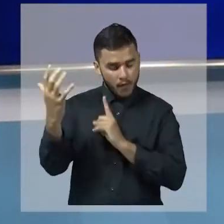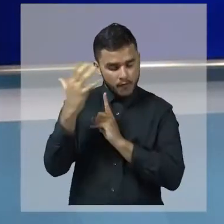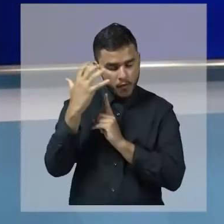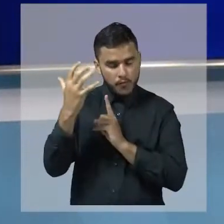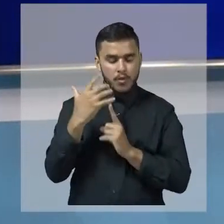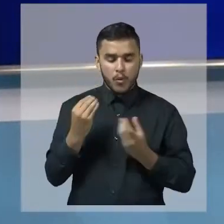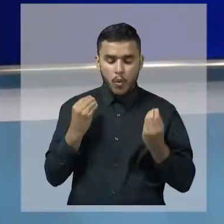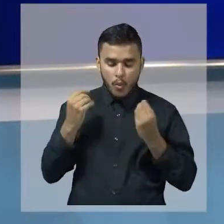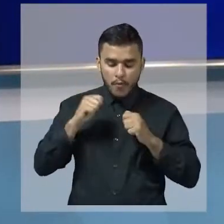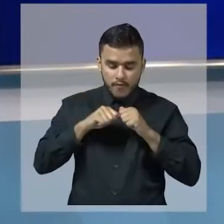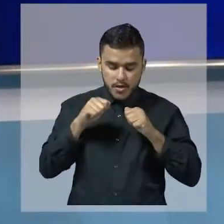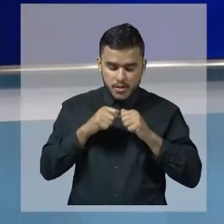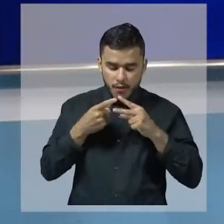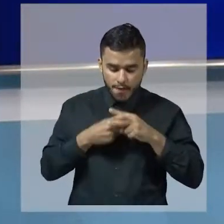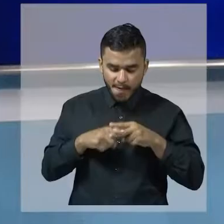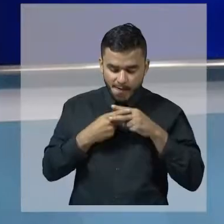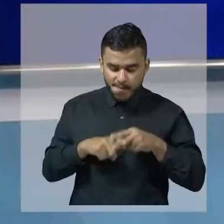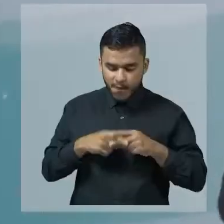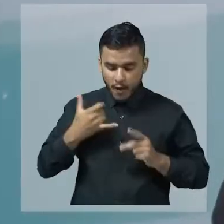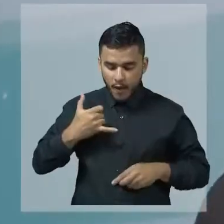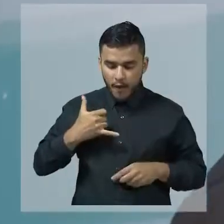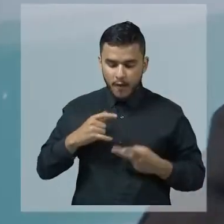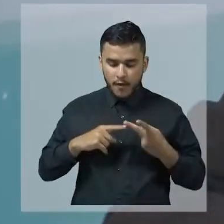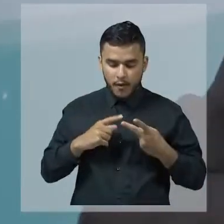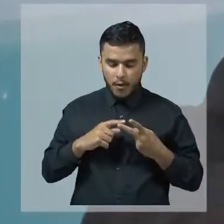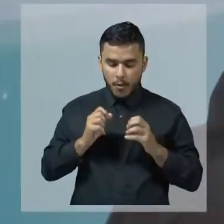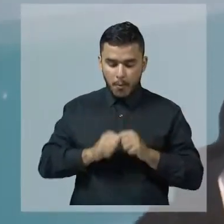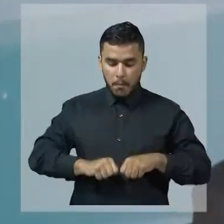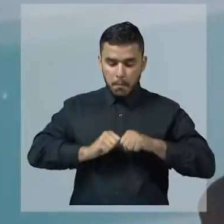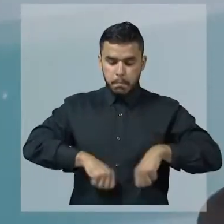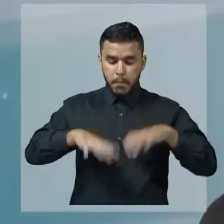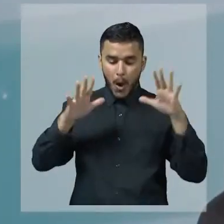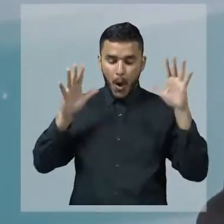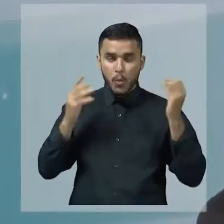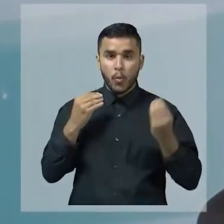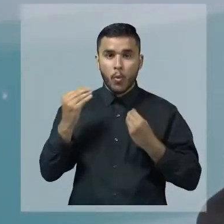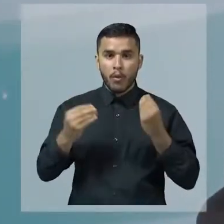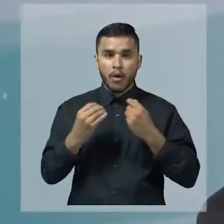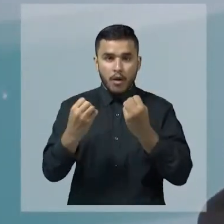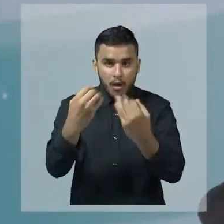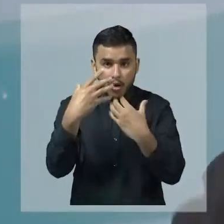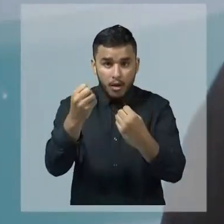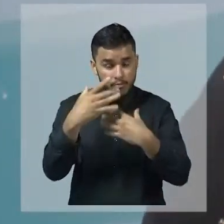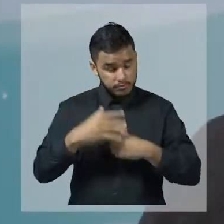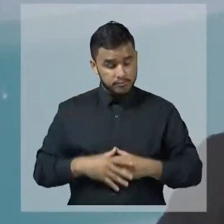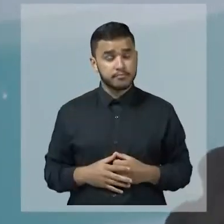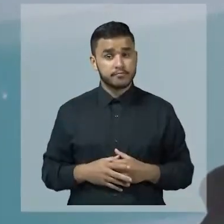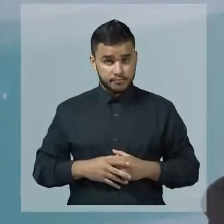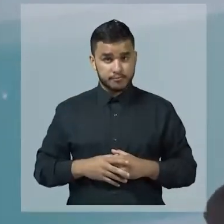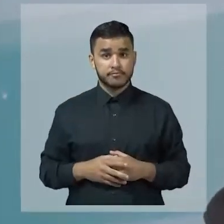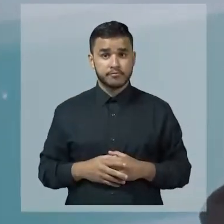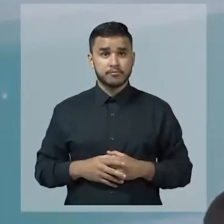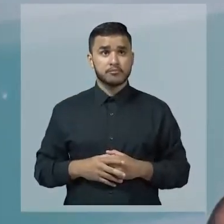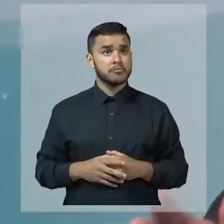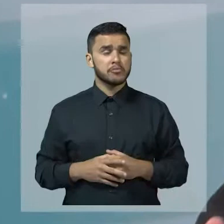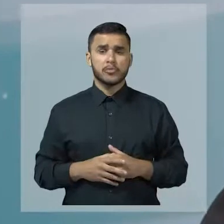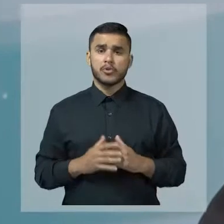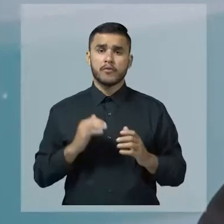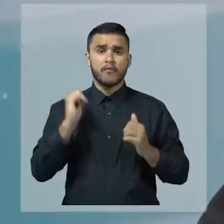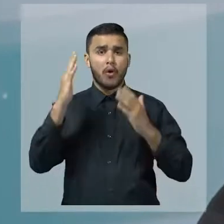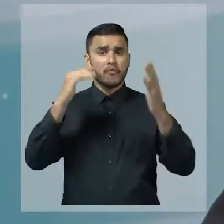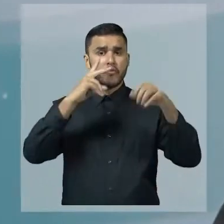fabricar armas, como fazer bombas, como praticar atentados, como isso ou aquilo. Isso vem de fora ou vem daqui, não